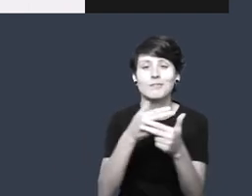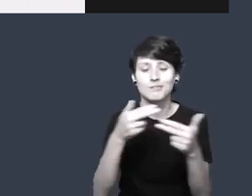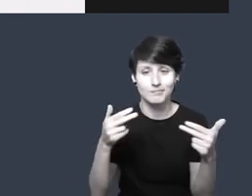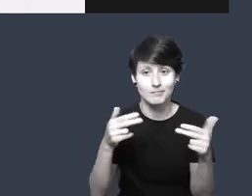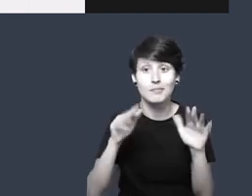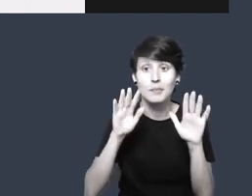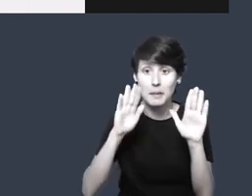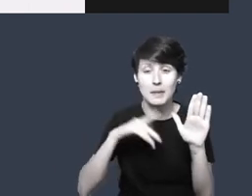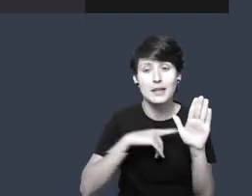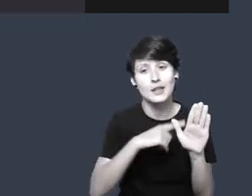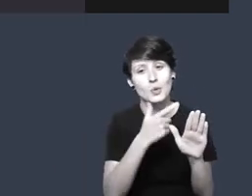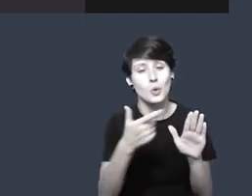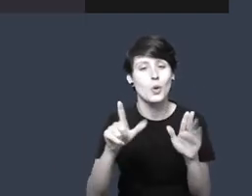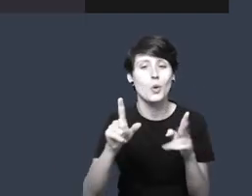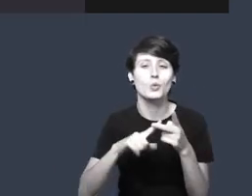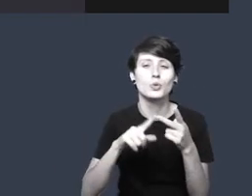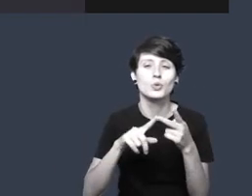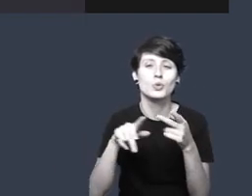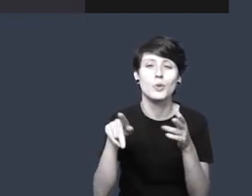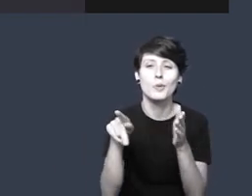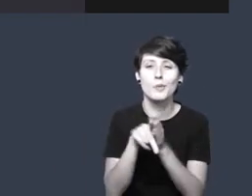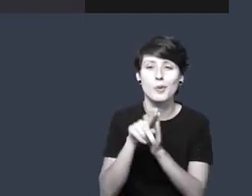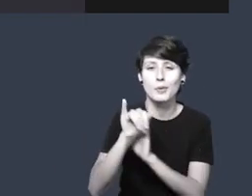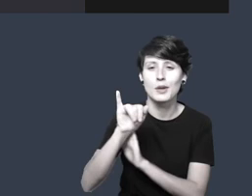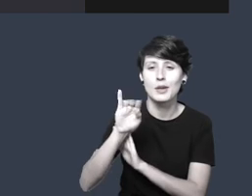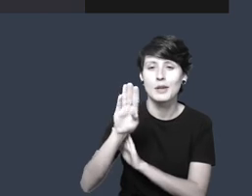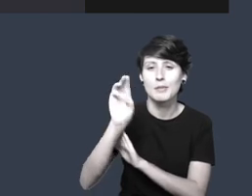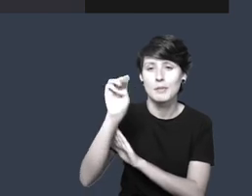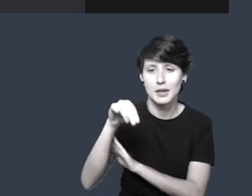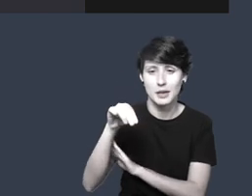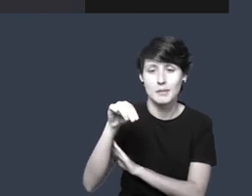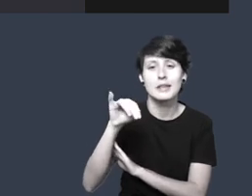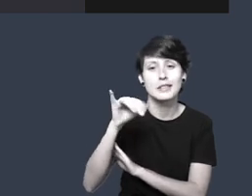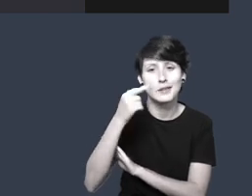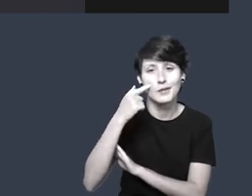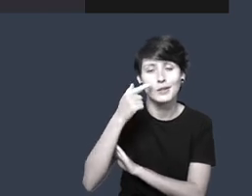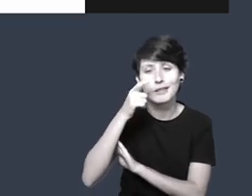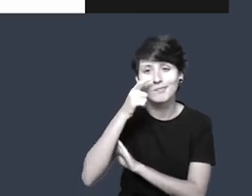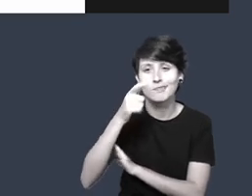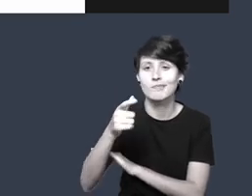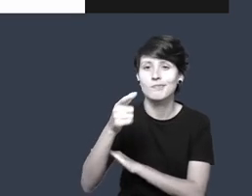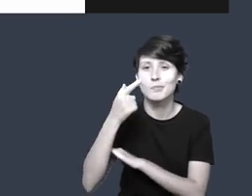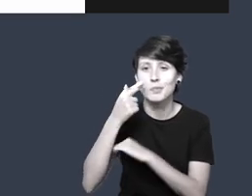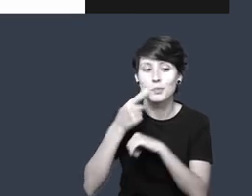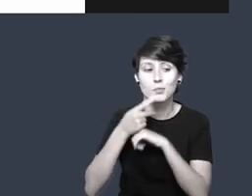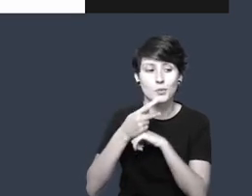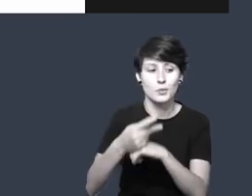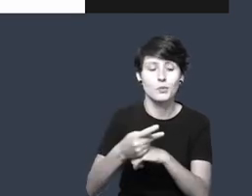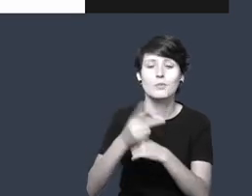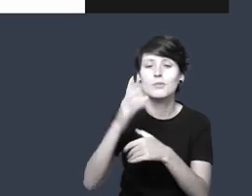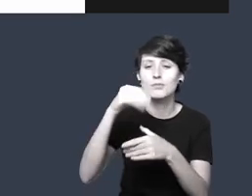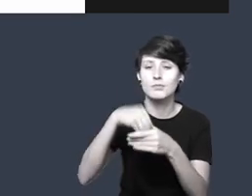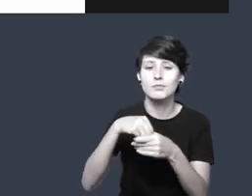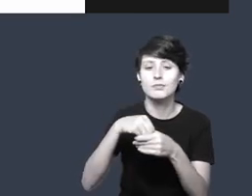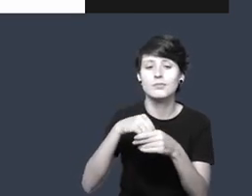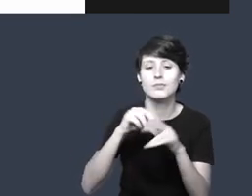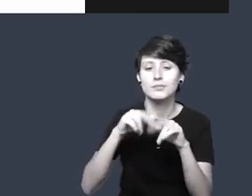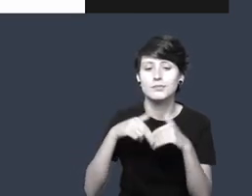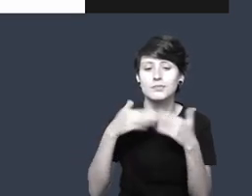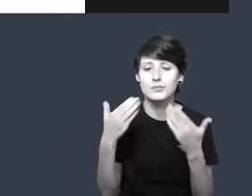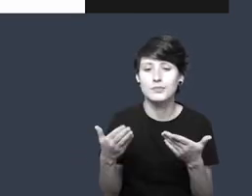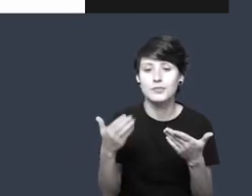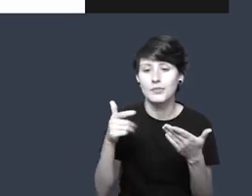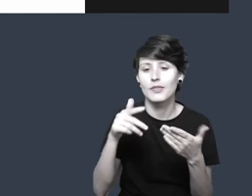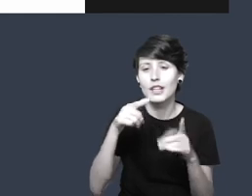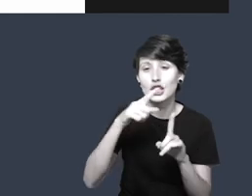Mas tem outros, o próprio IBM, se você procurar, né,